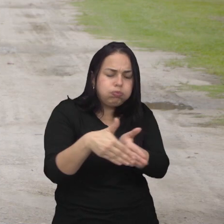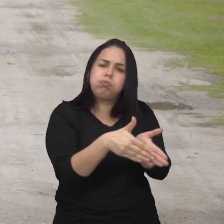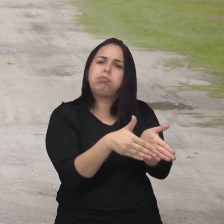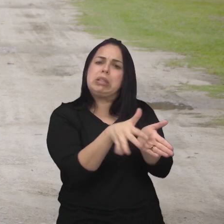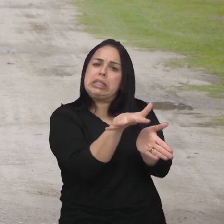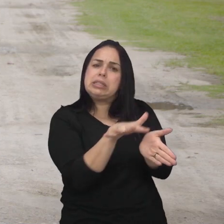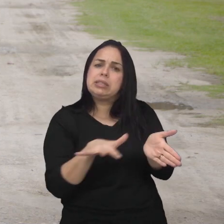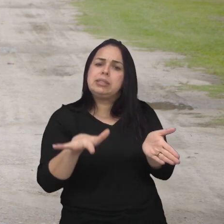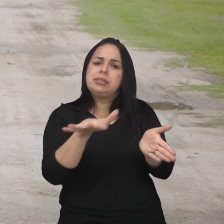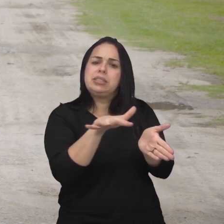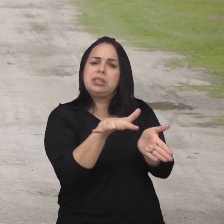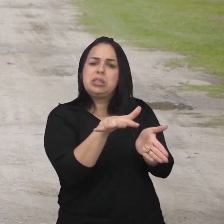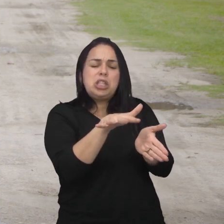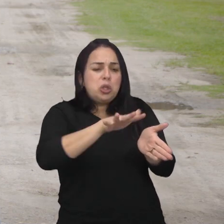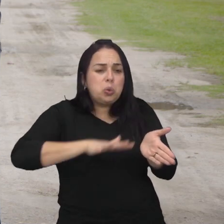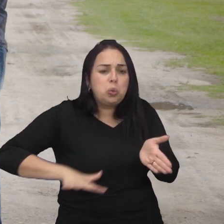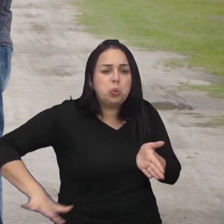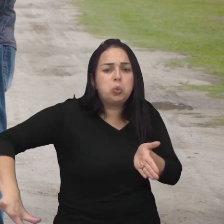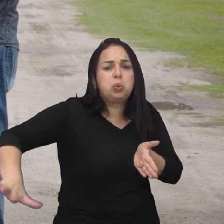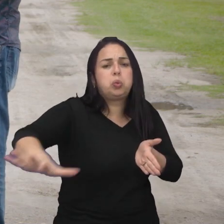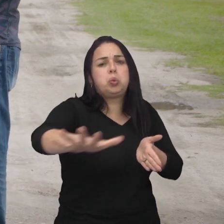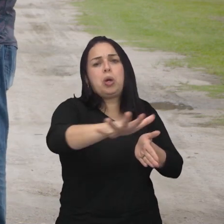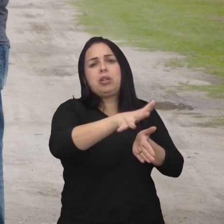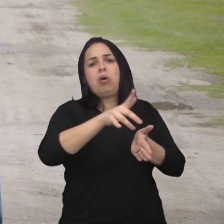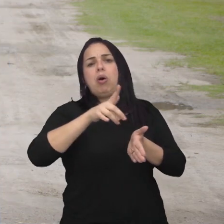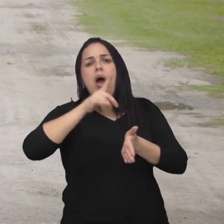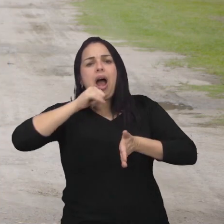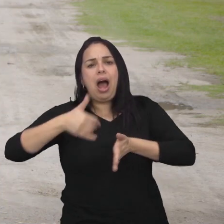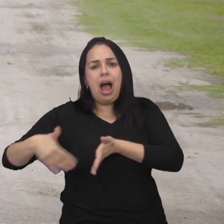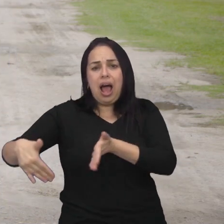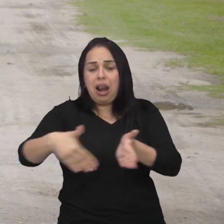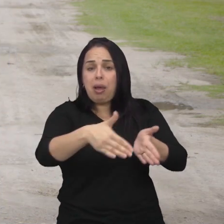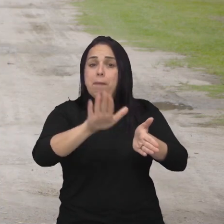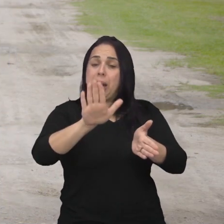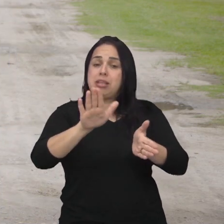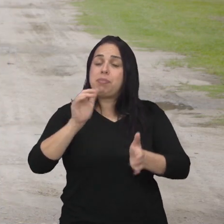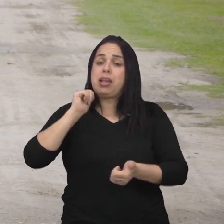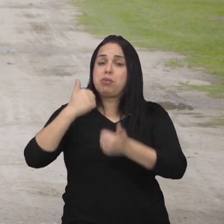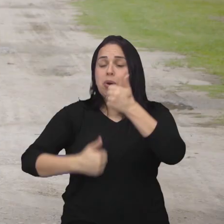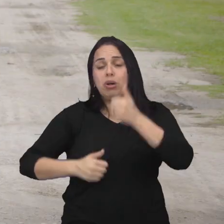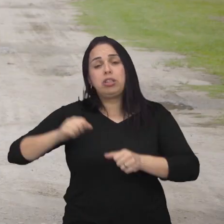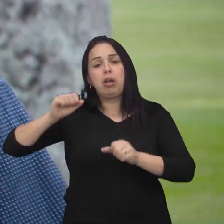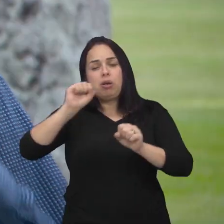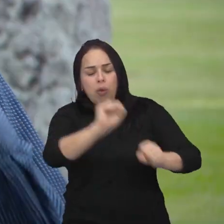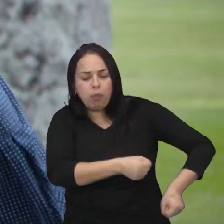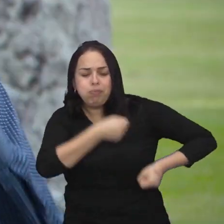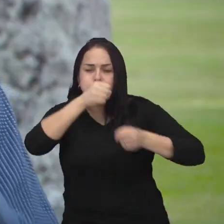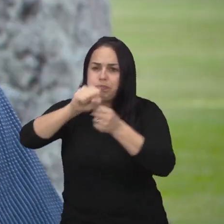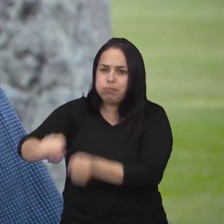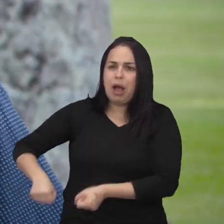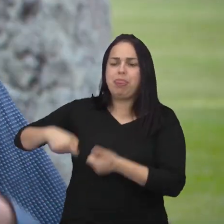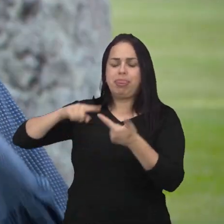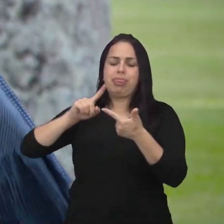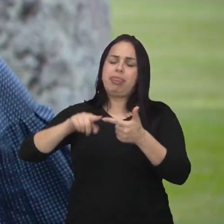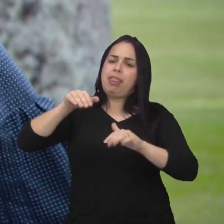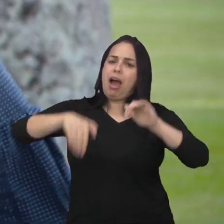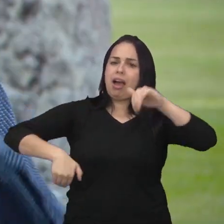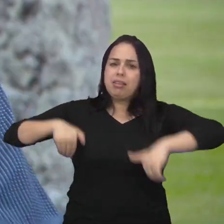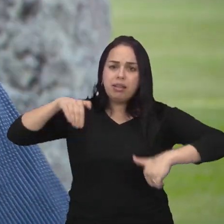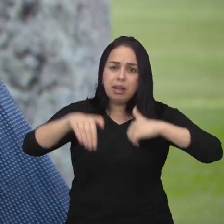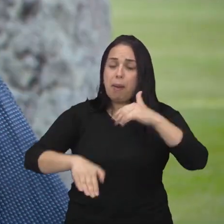Vila Guarani, e aquela área toda seria um grande lago para esportes olímpicos, ou seja, remo,